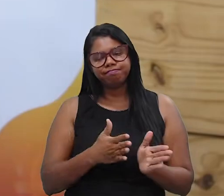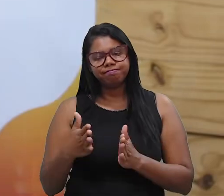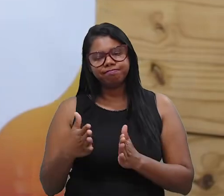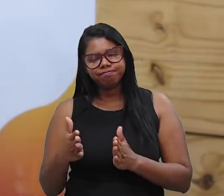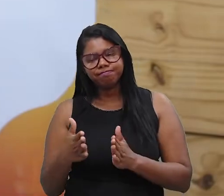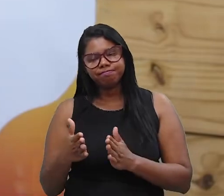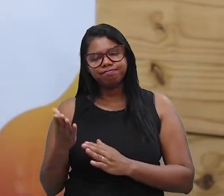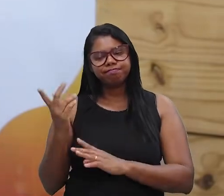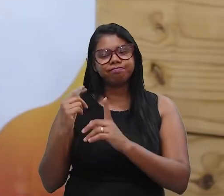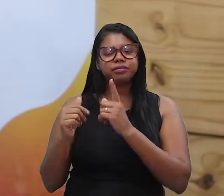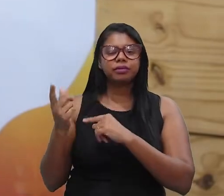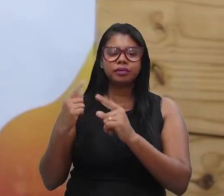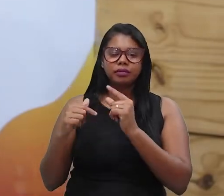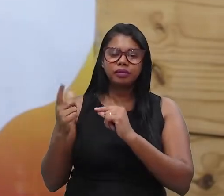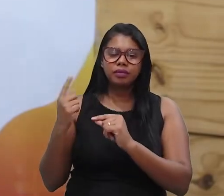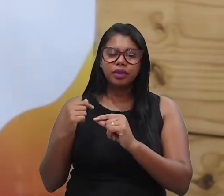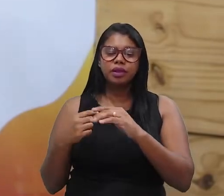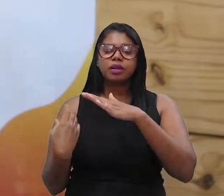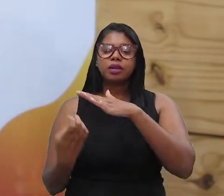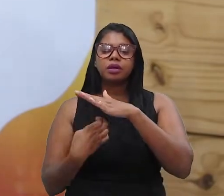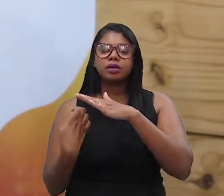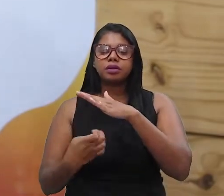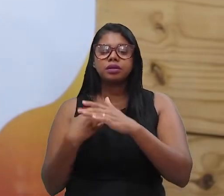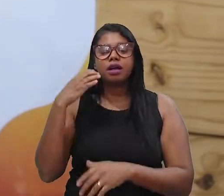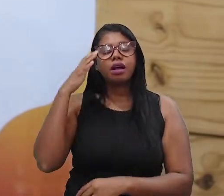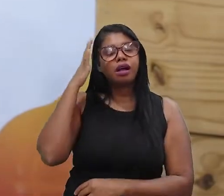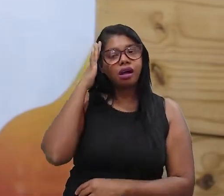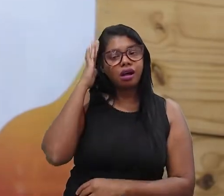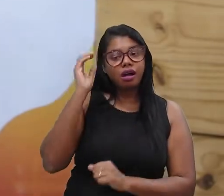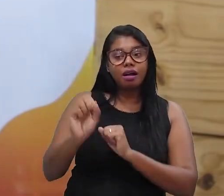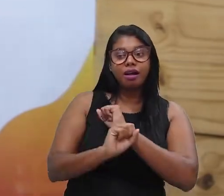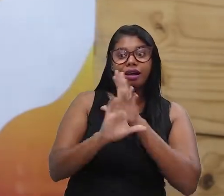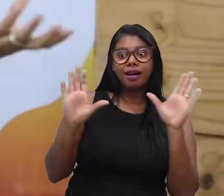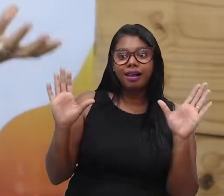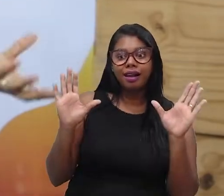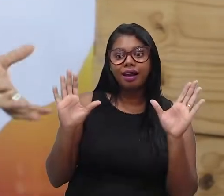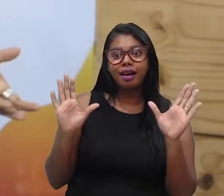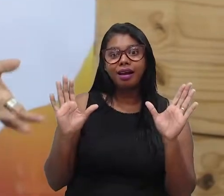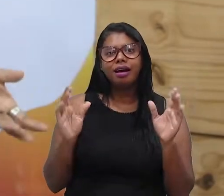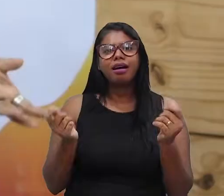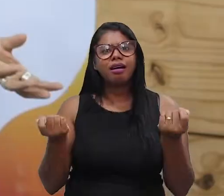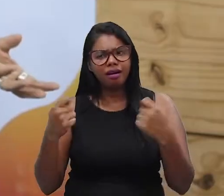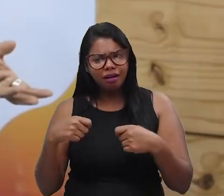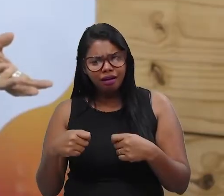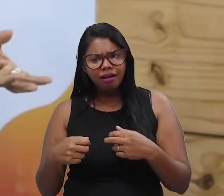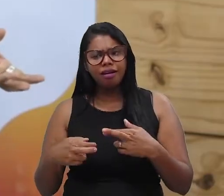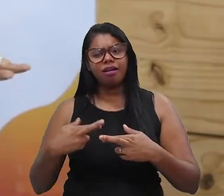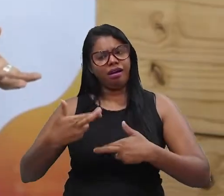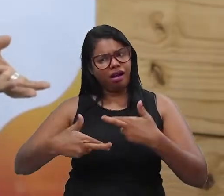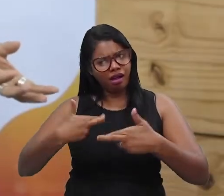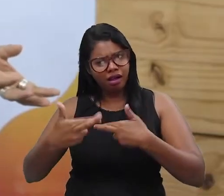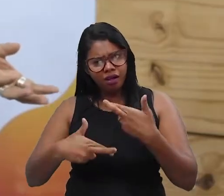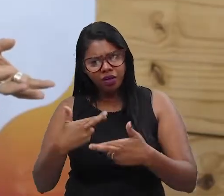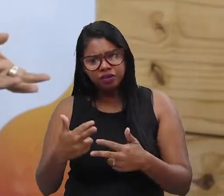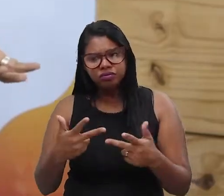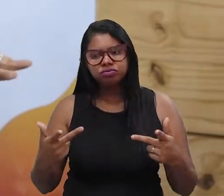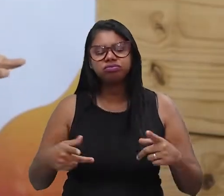ter ganhos. Quando as empresas entendem que ela pode reutilizar alguns produtos, ela